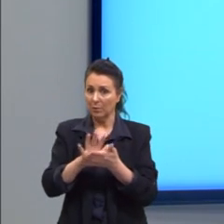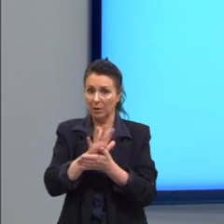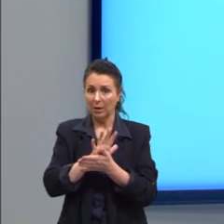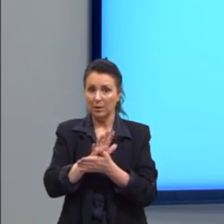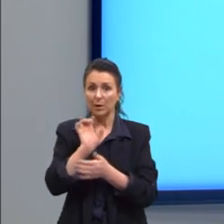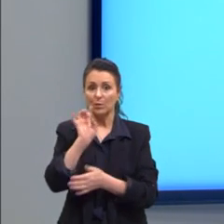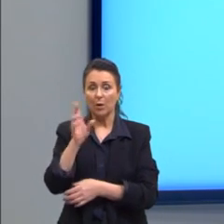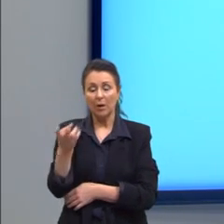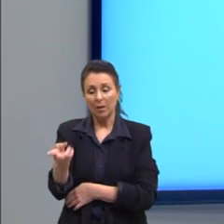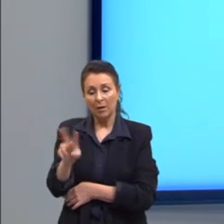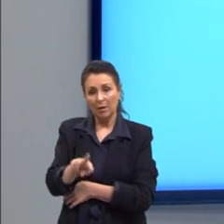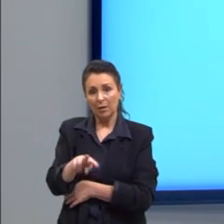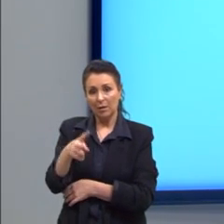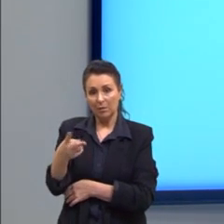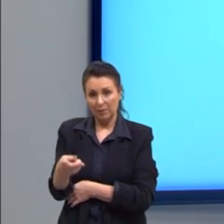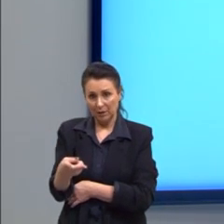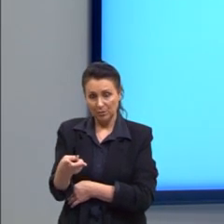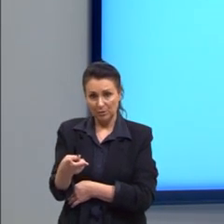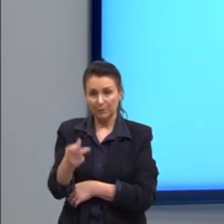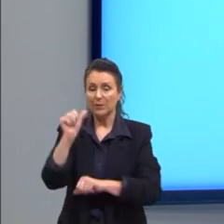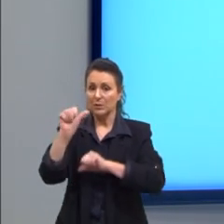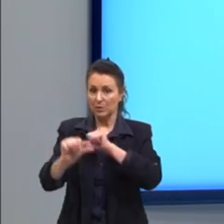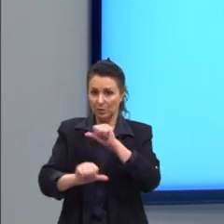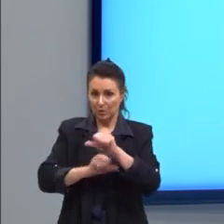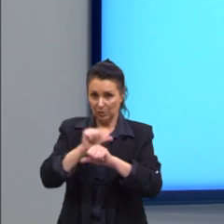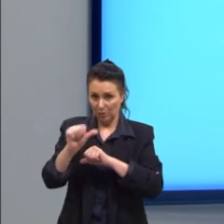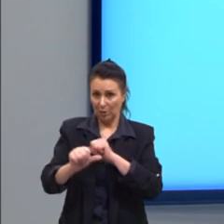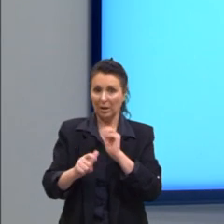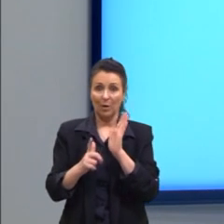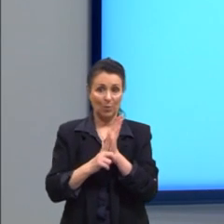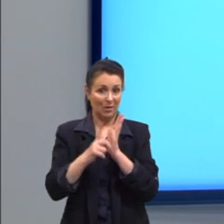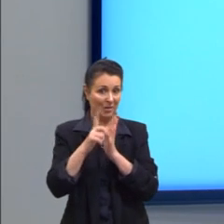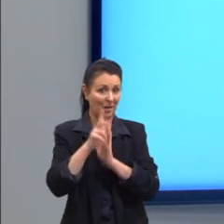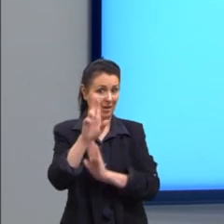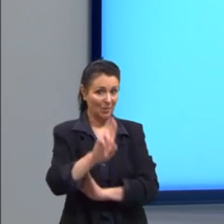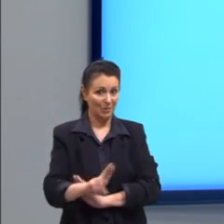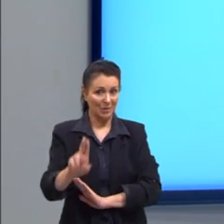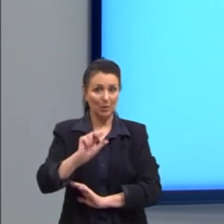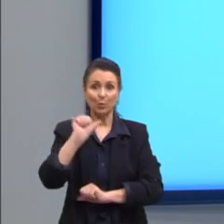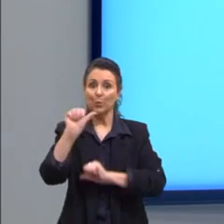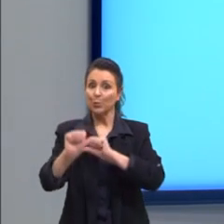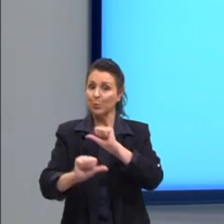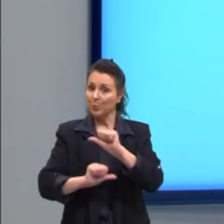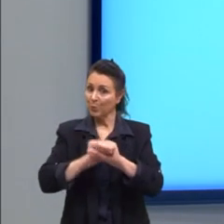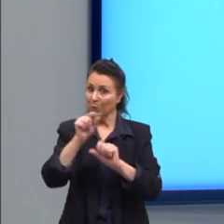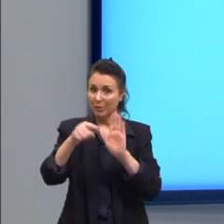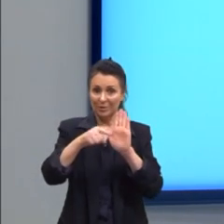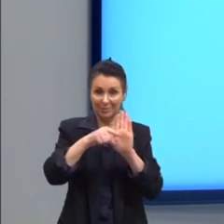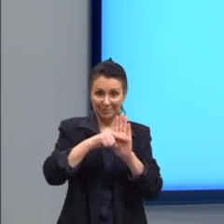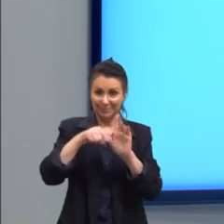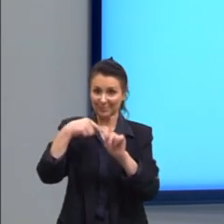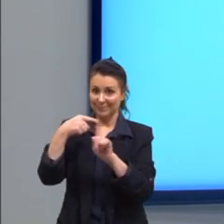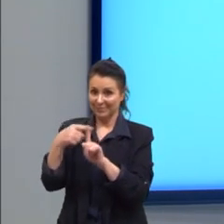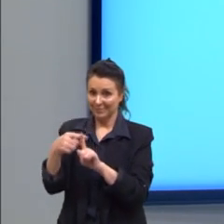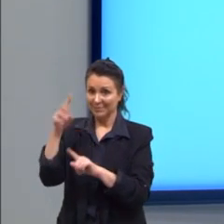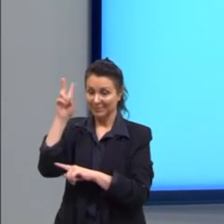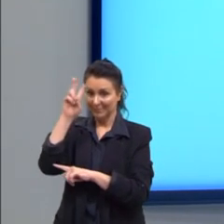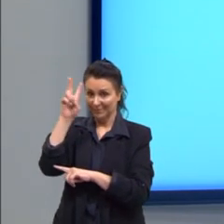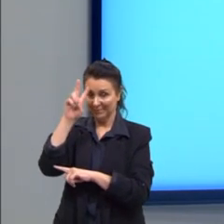vou inverter tá quando a gente inverte lá no resto a gente muda o sinal aqui Nas condições de Equilíbrio a gente